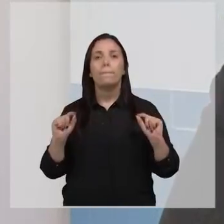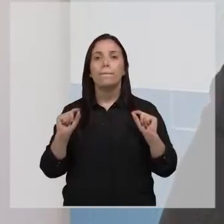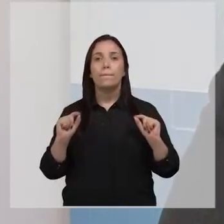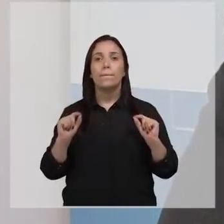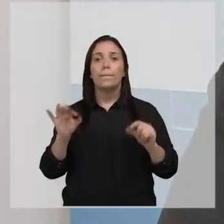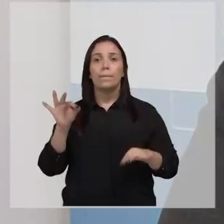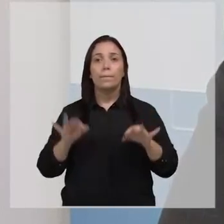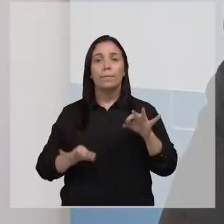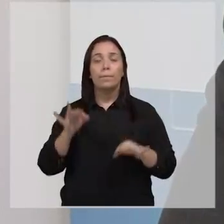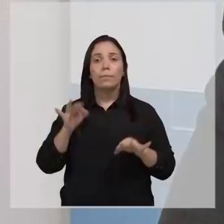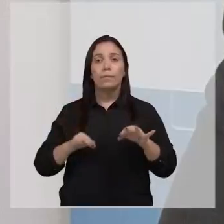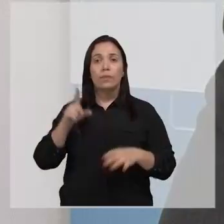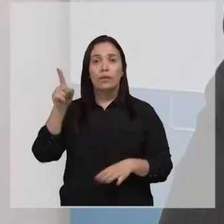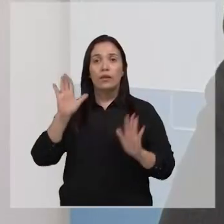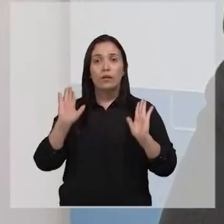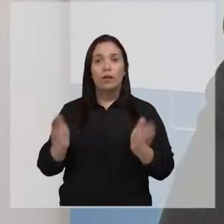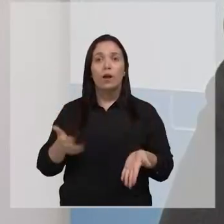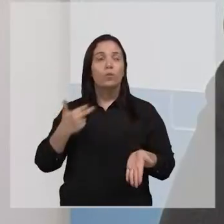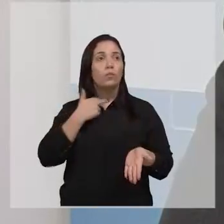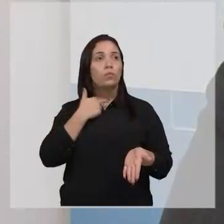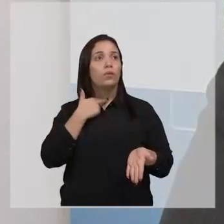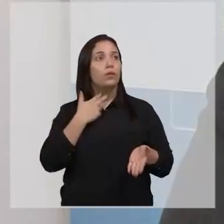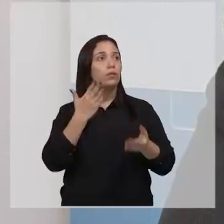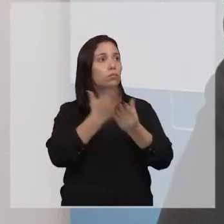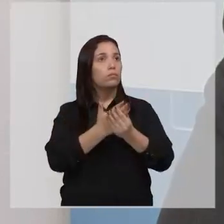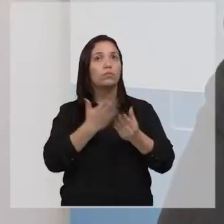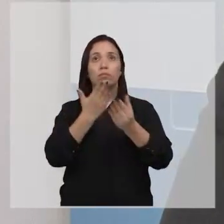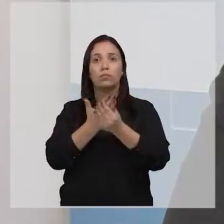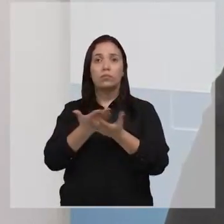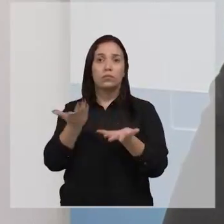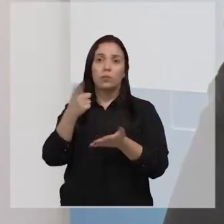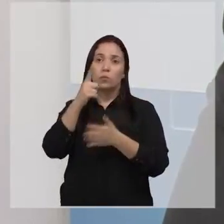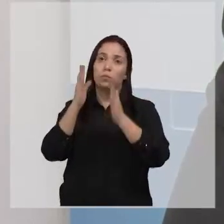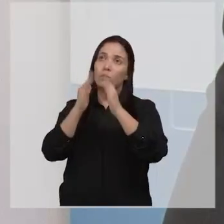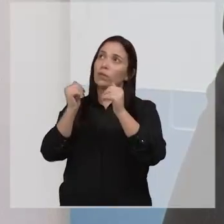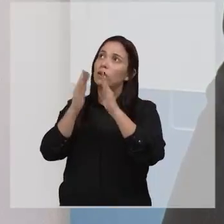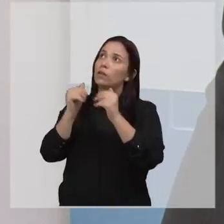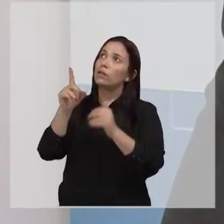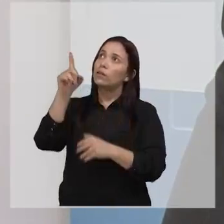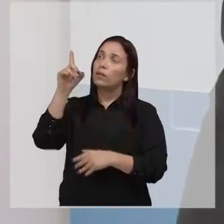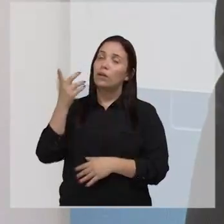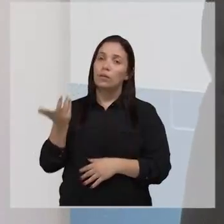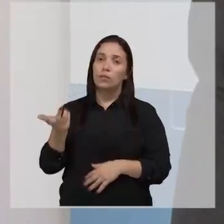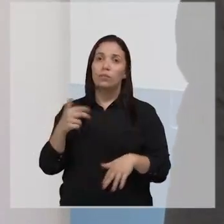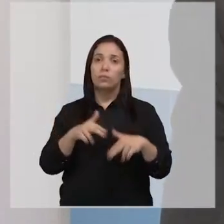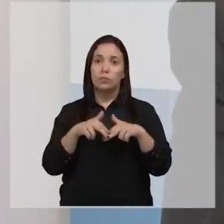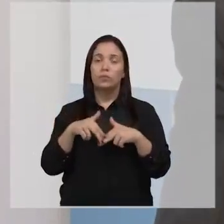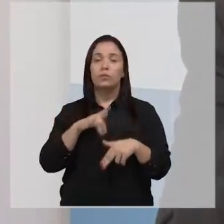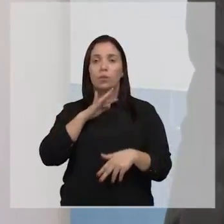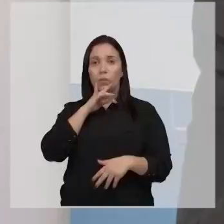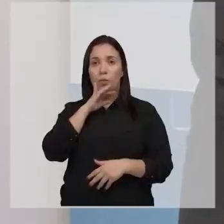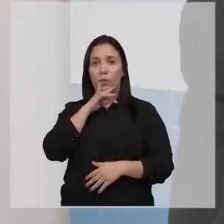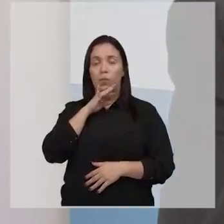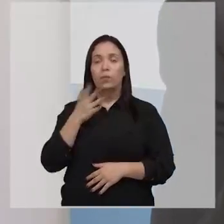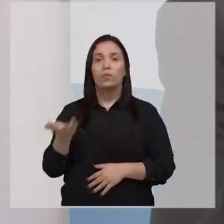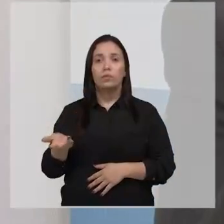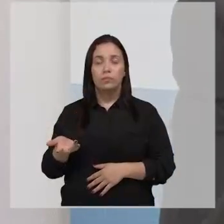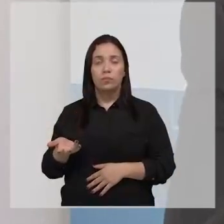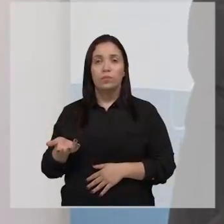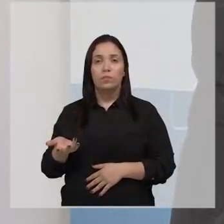lá, não tinha mais para onde recorrer, só para Deus. Então era péssimo. Para você ver qual é